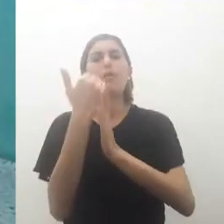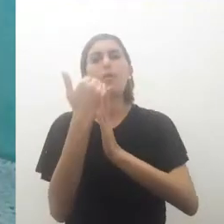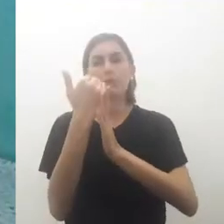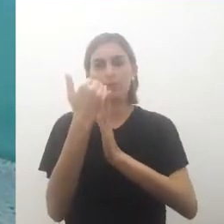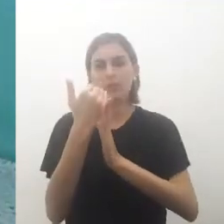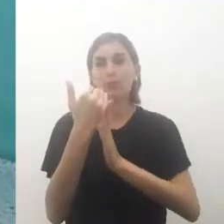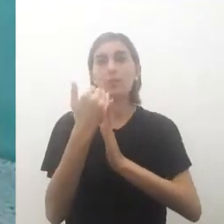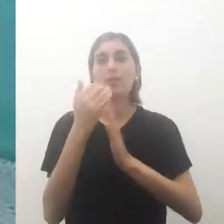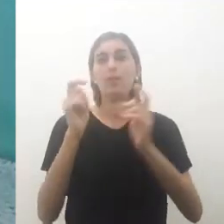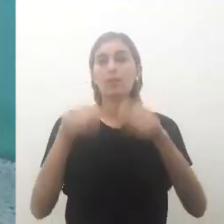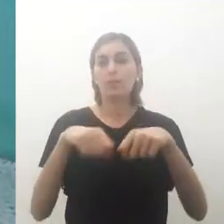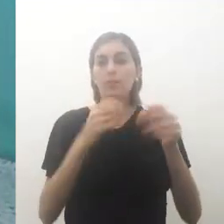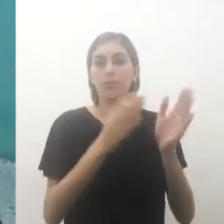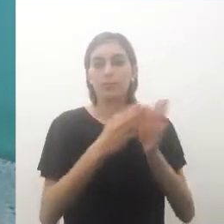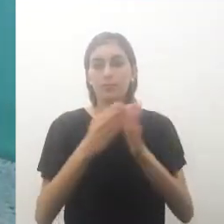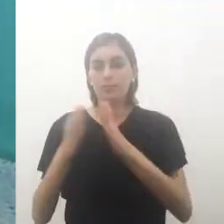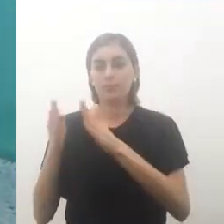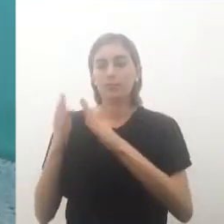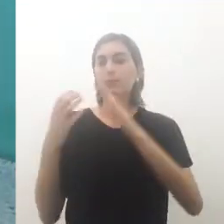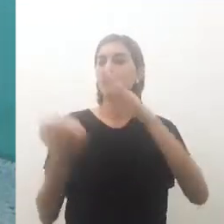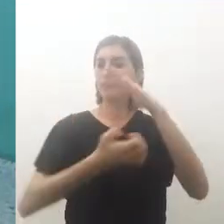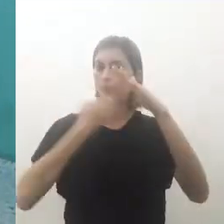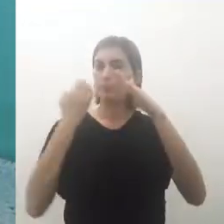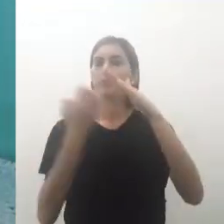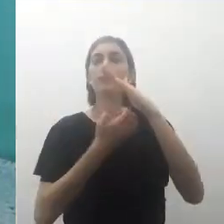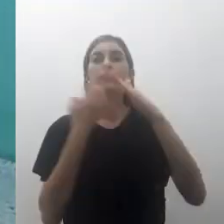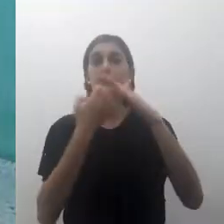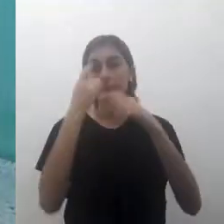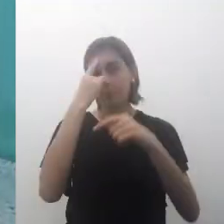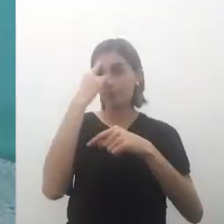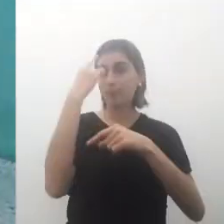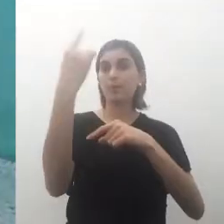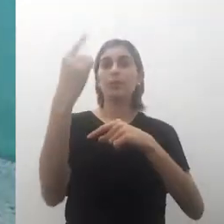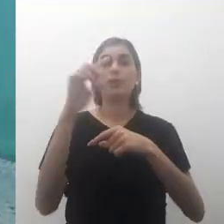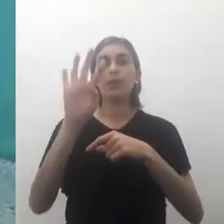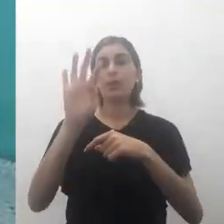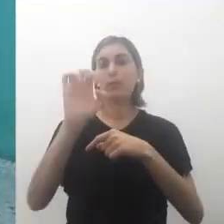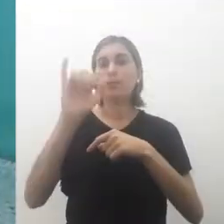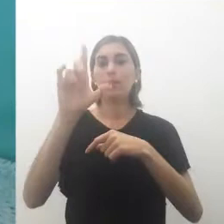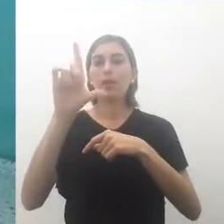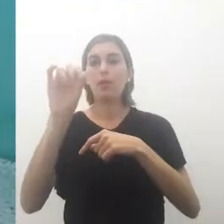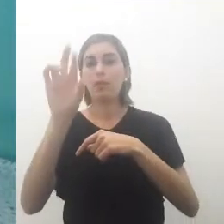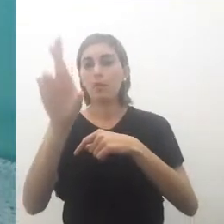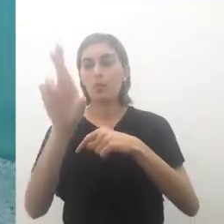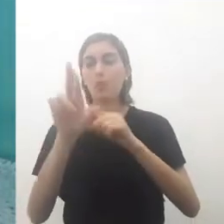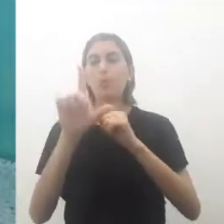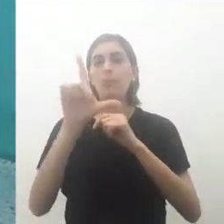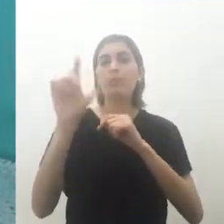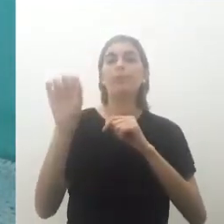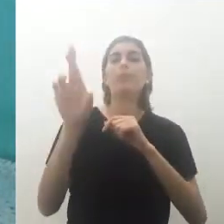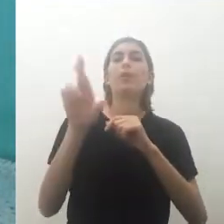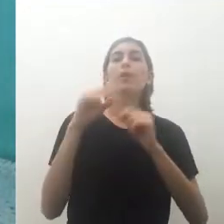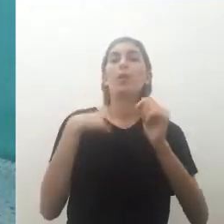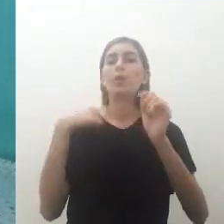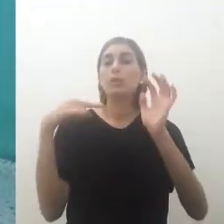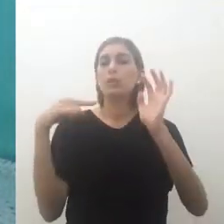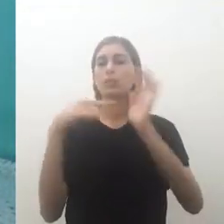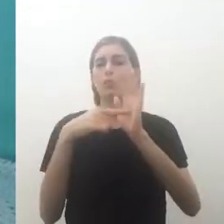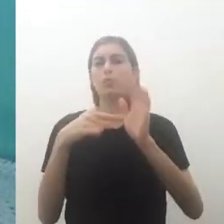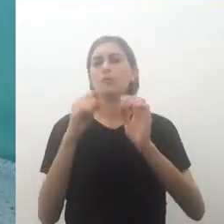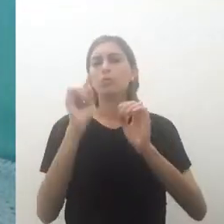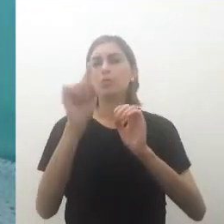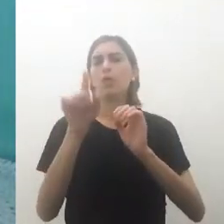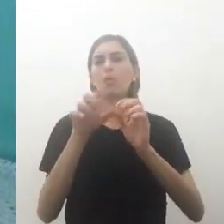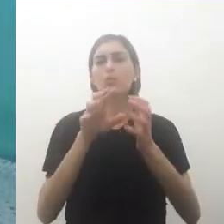eficiência e a eficácia da organização, da empresa. A ideia de Taylor era que o ponto